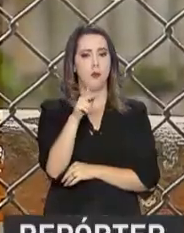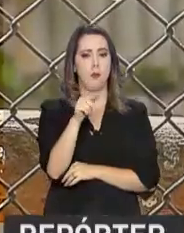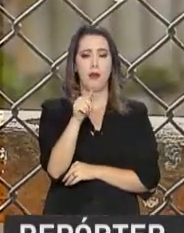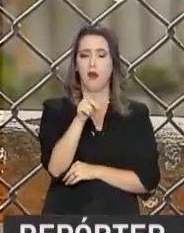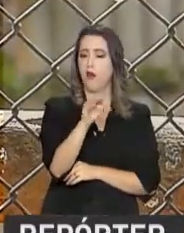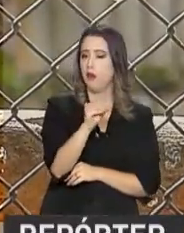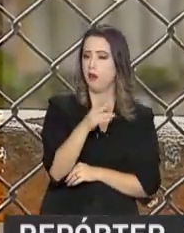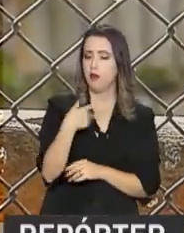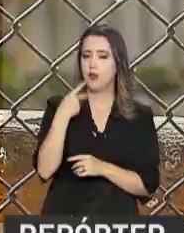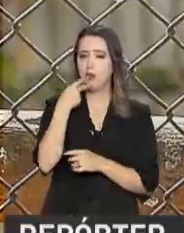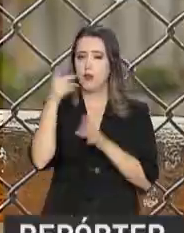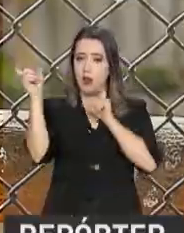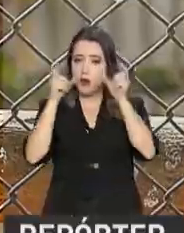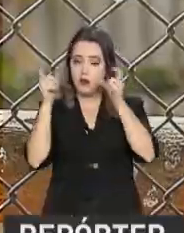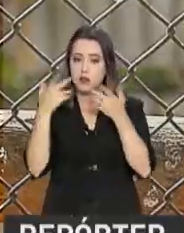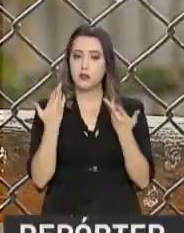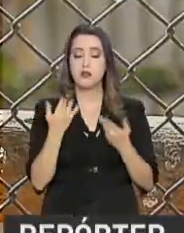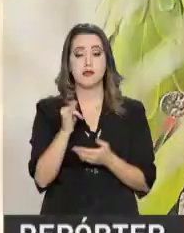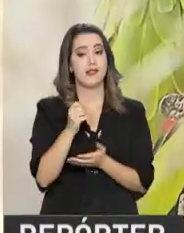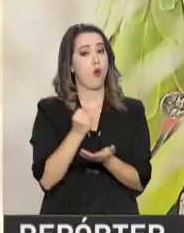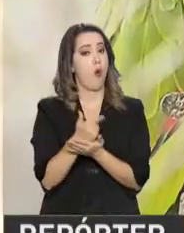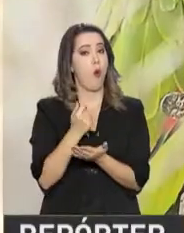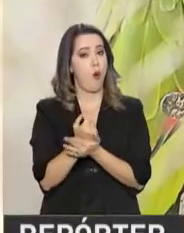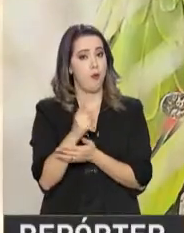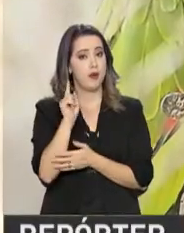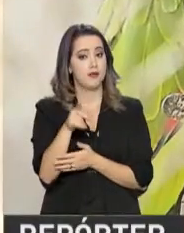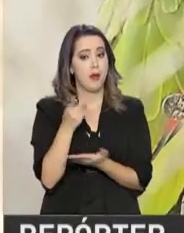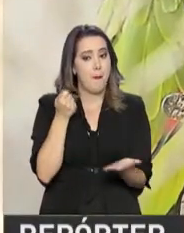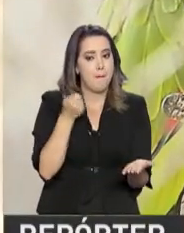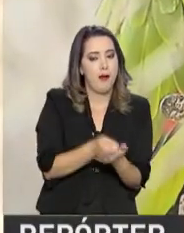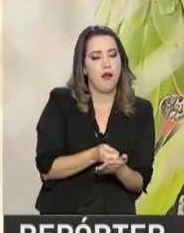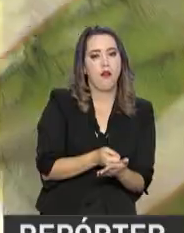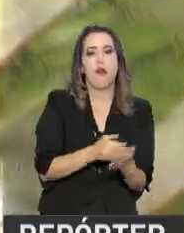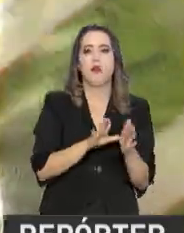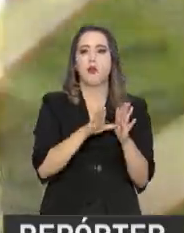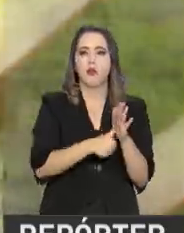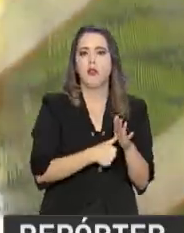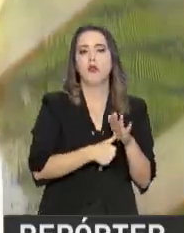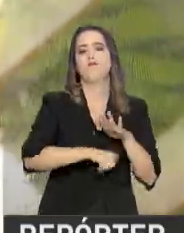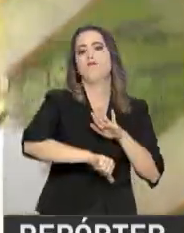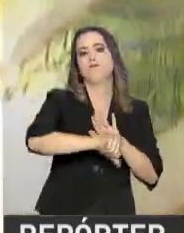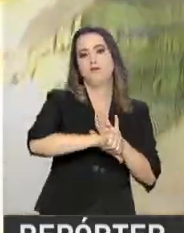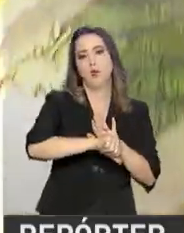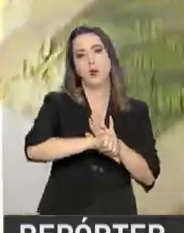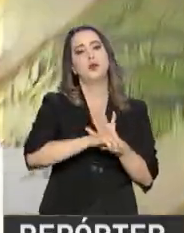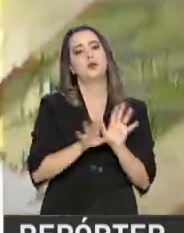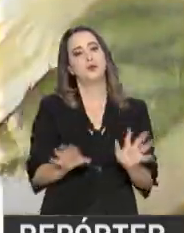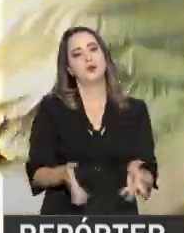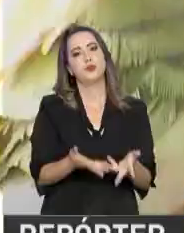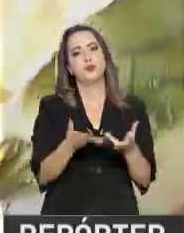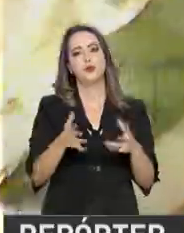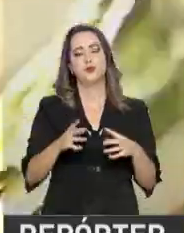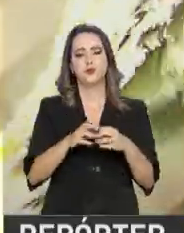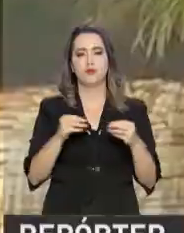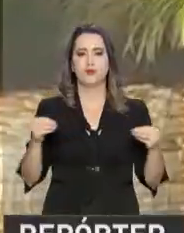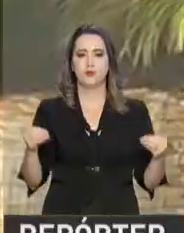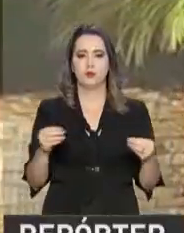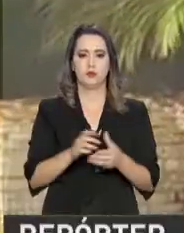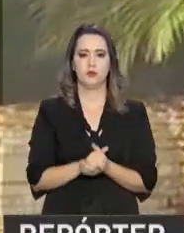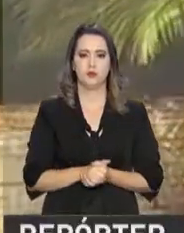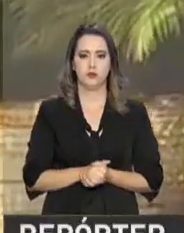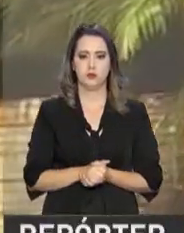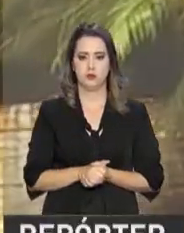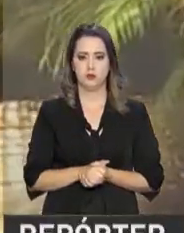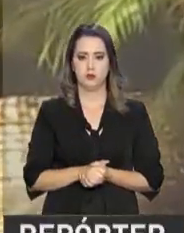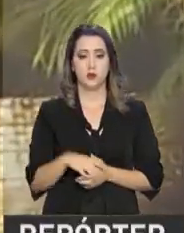alerta quem compra um animal silvestre está financiando o tráfico e contribuindo para a extinção das espécies e faz um